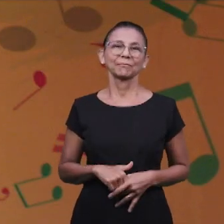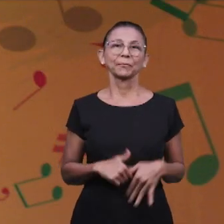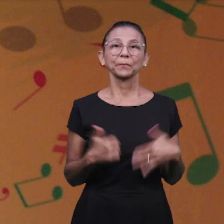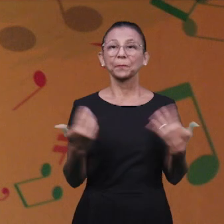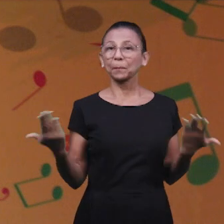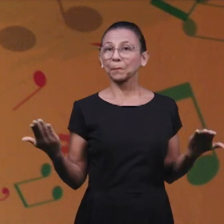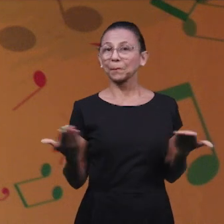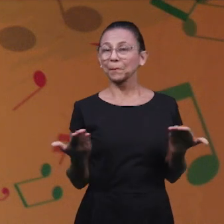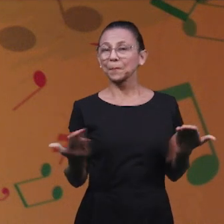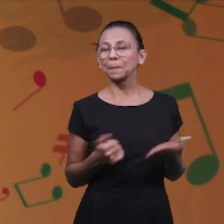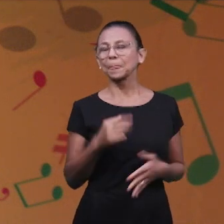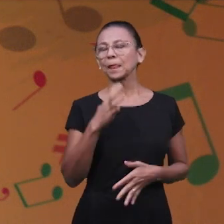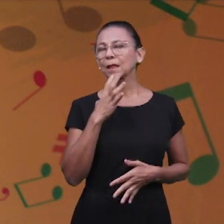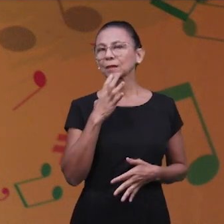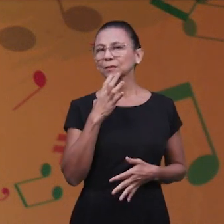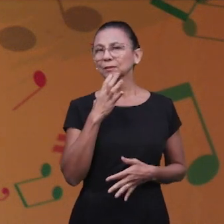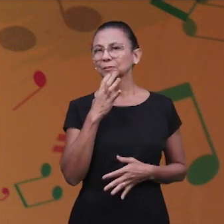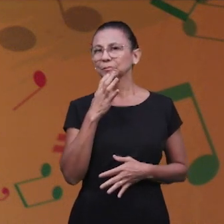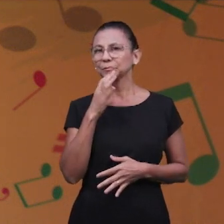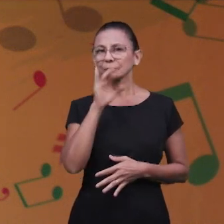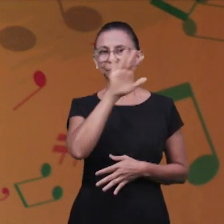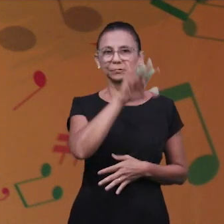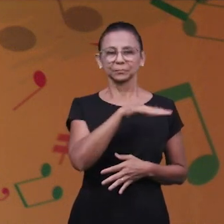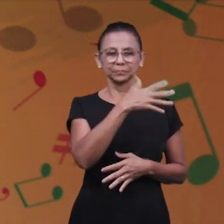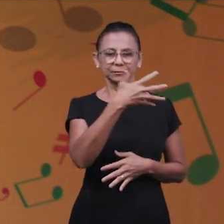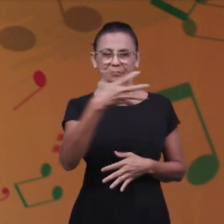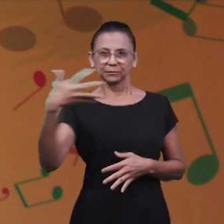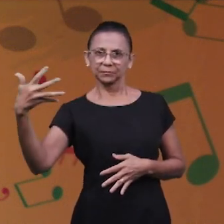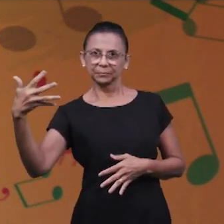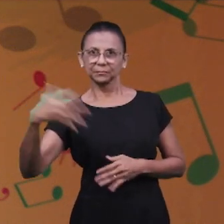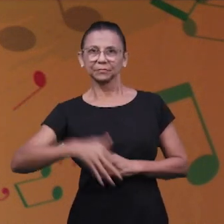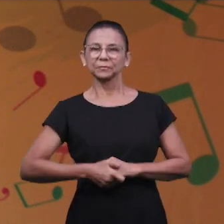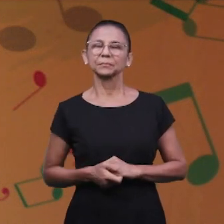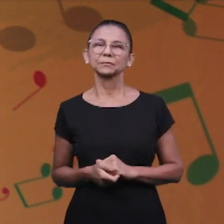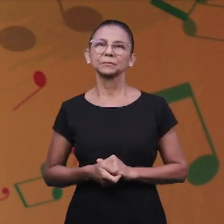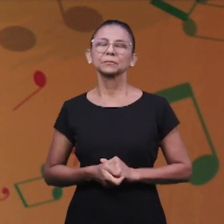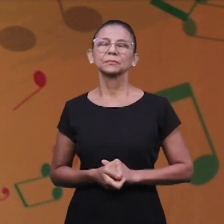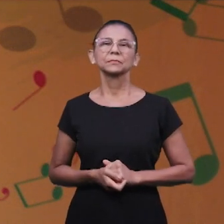E agora nós vamos conhecer a partitura.